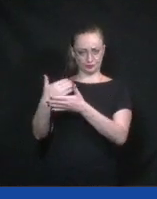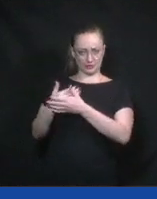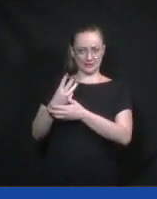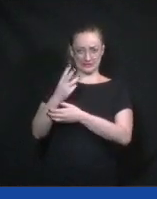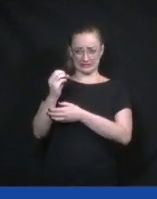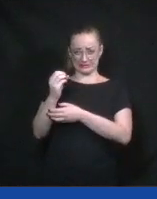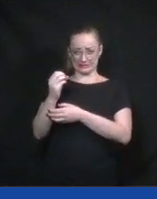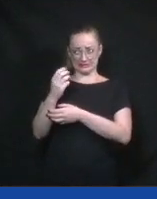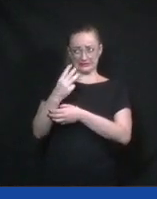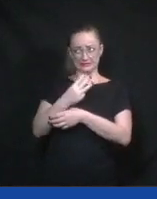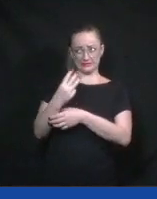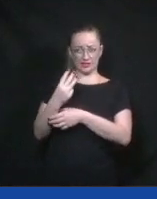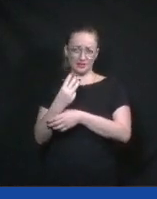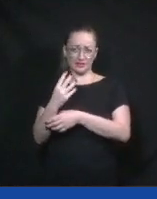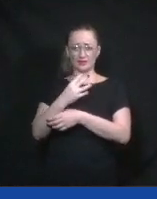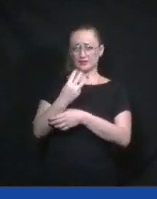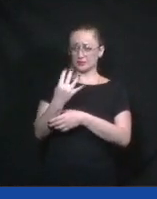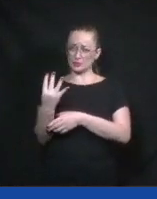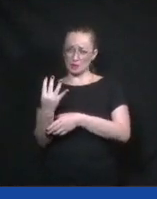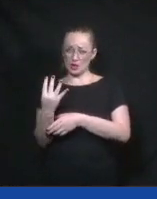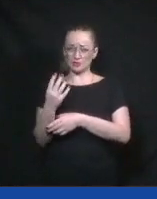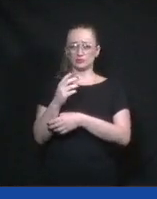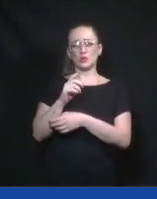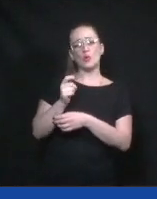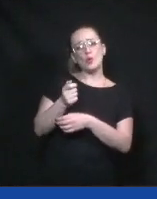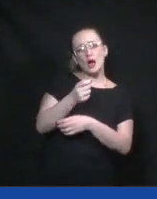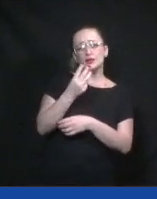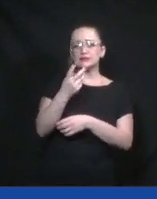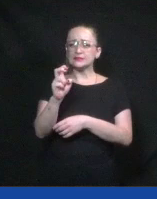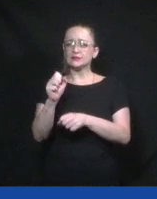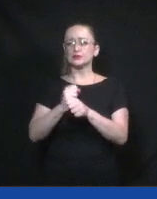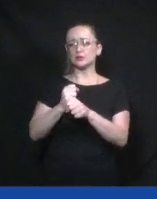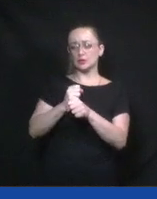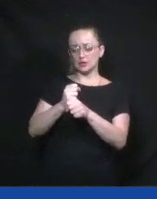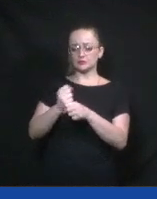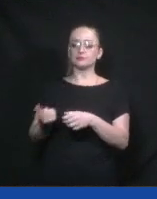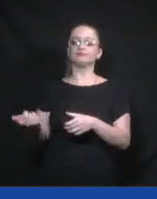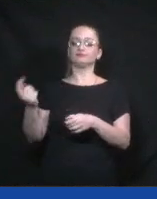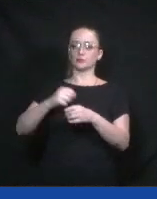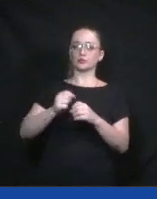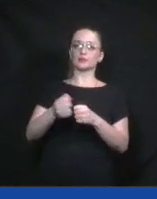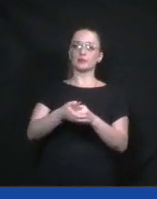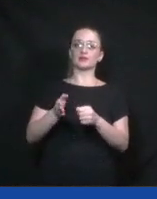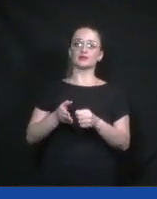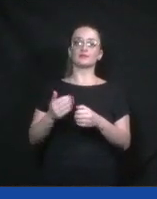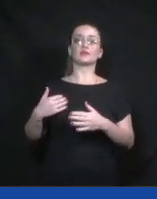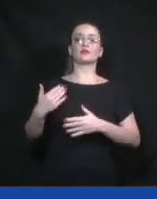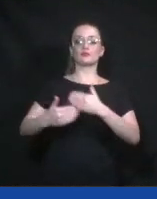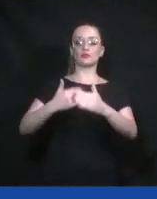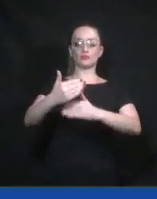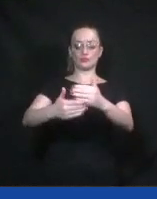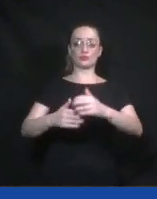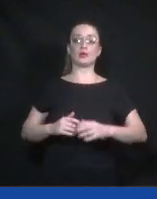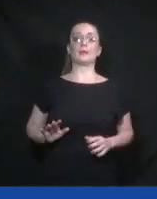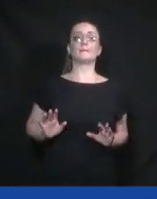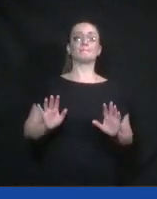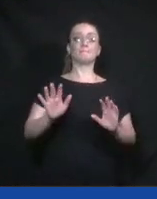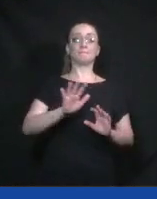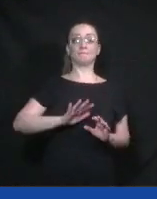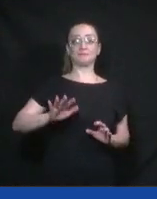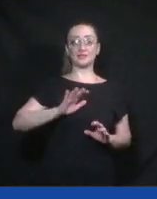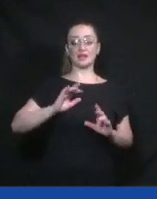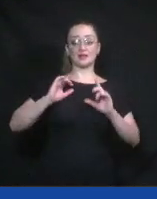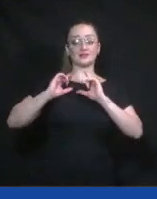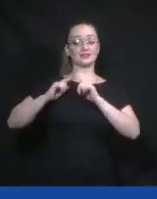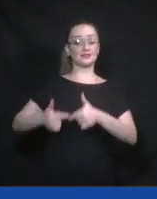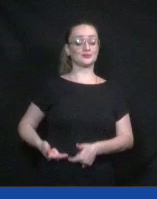últimos 33/34 tem quase 35 desde a redemocratização justamente naqueles elementos mais tradicionais